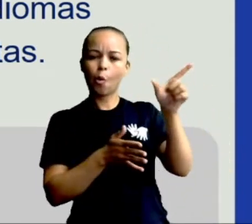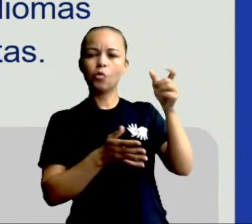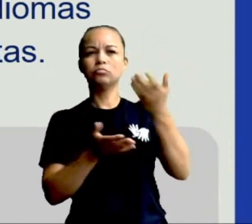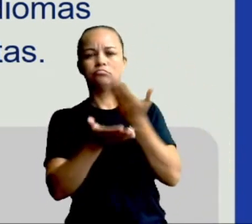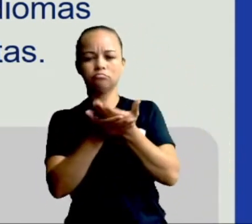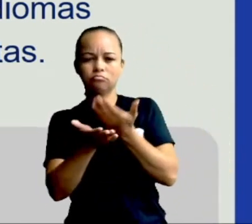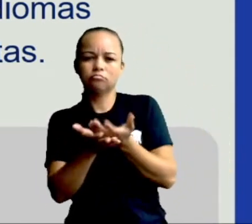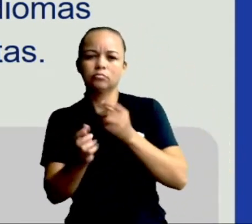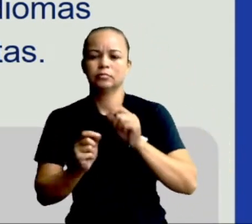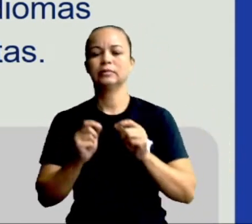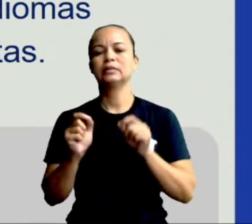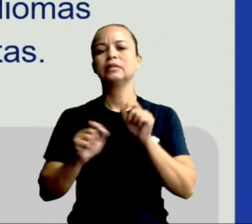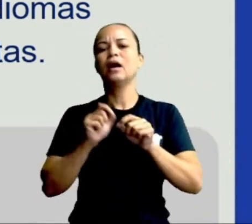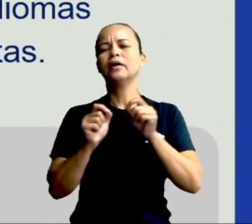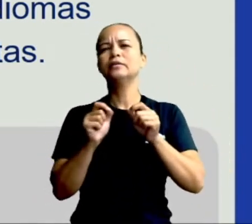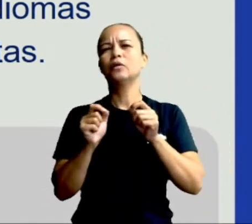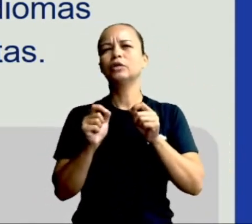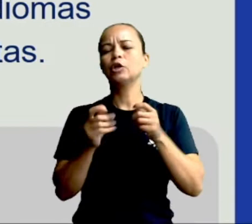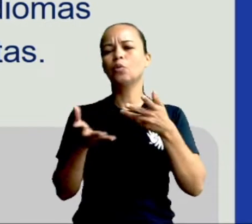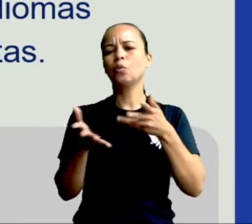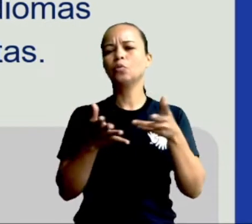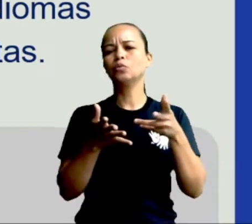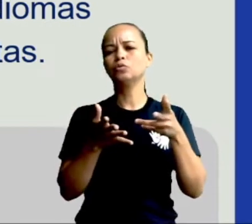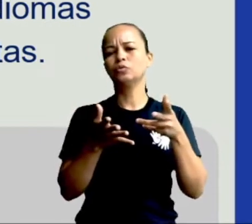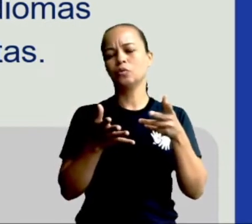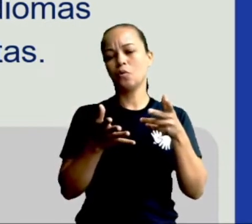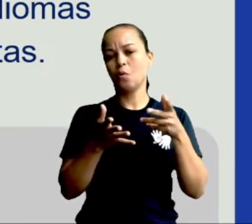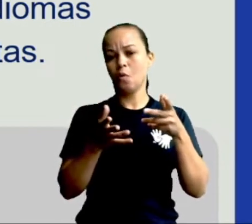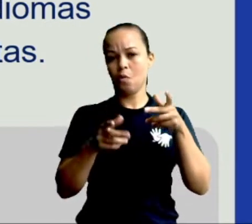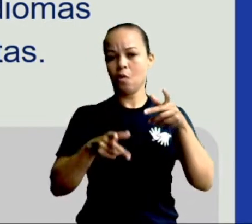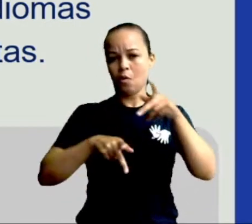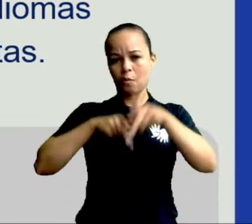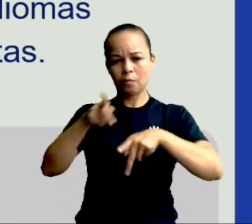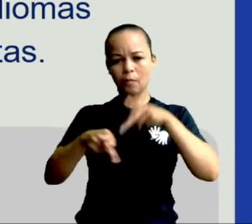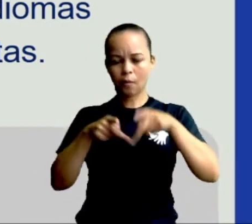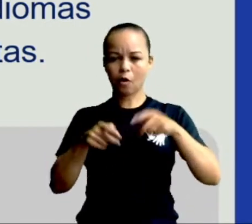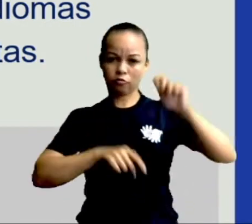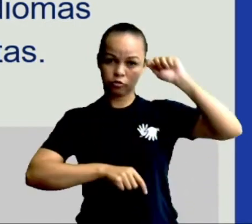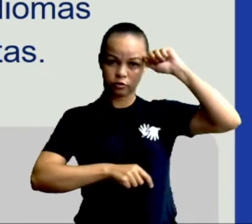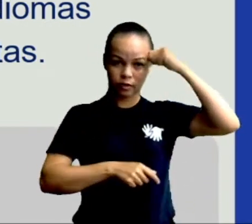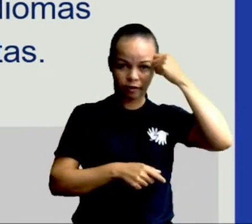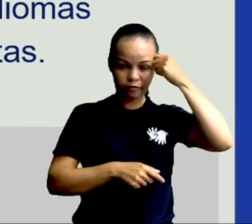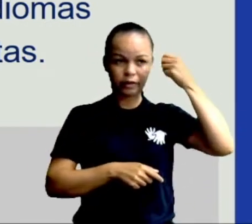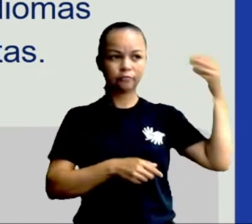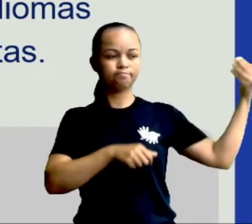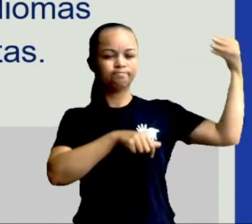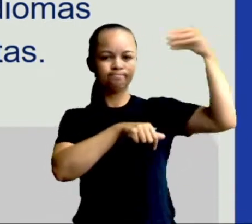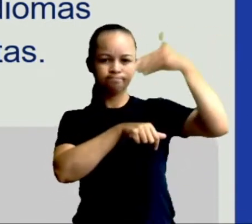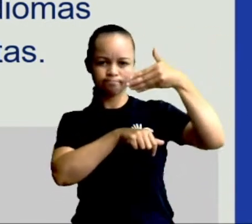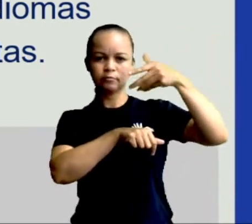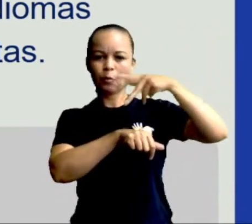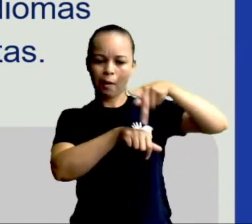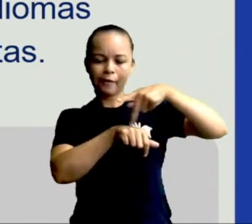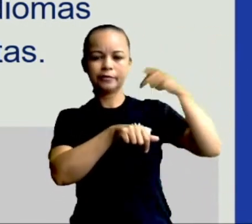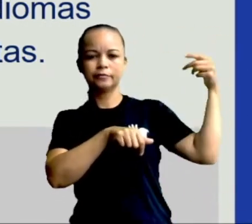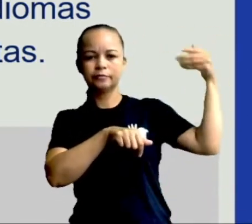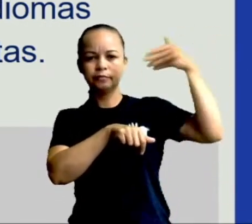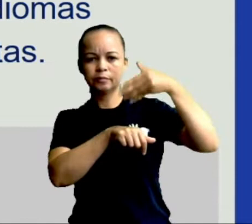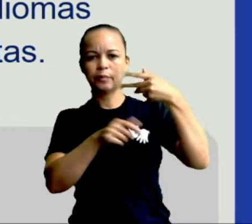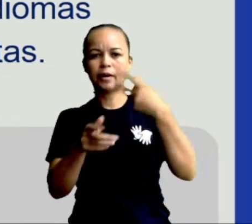que os povos africanos eles chegam ao Brasil, né, trazidos, obviamente, da África, para